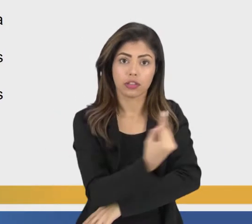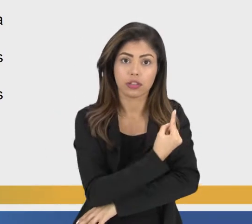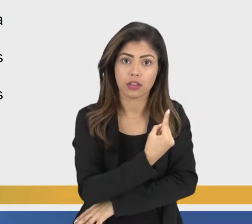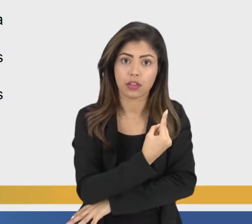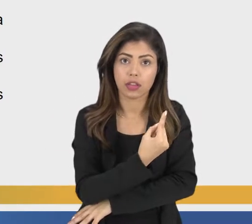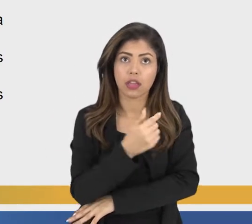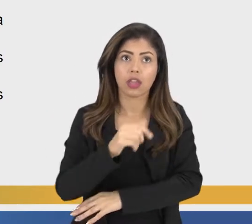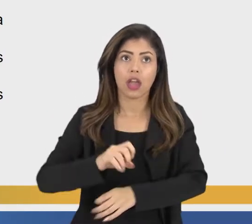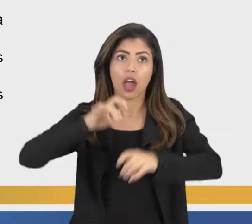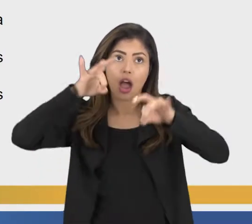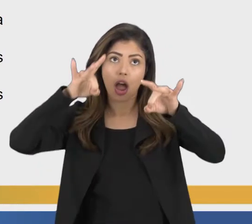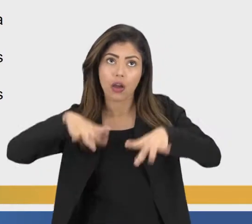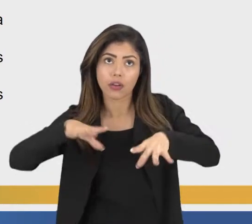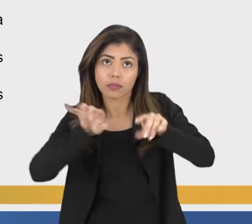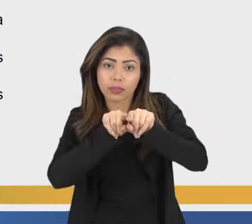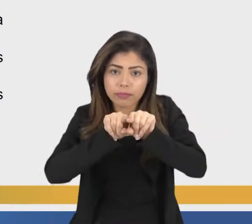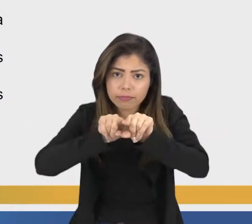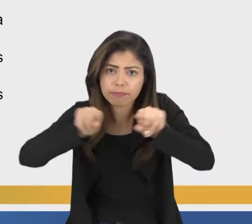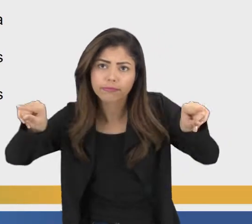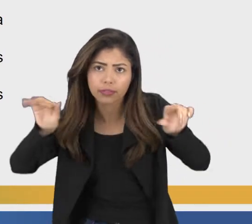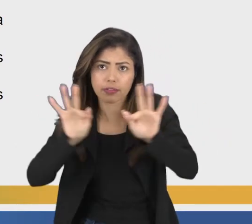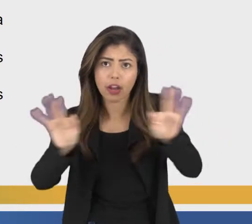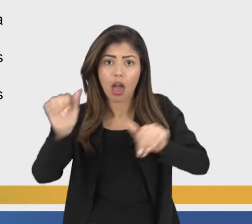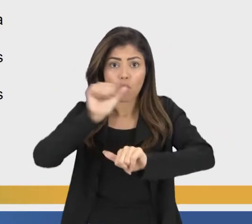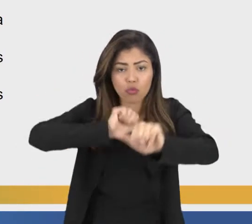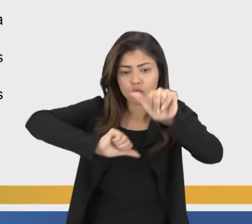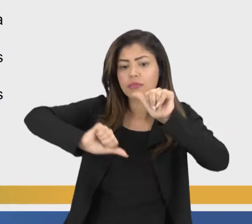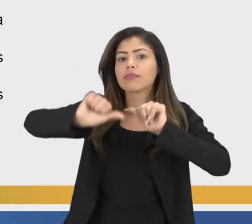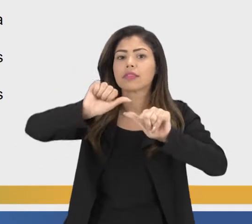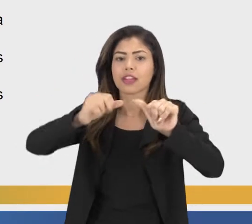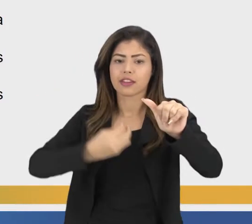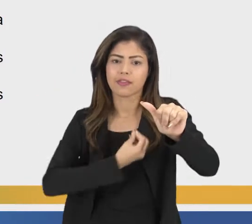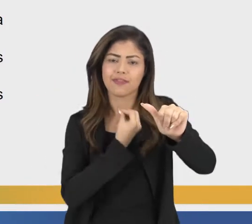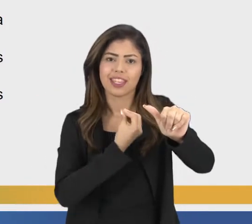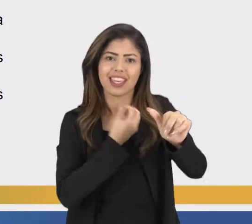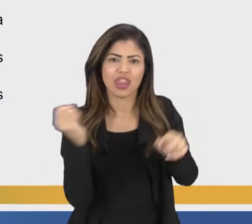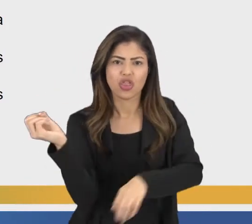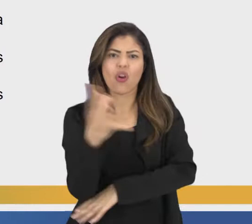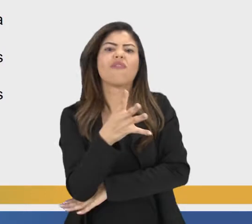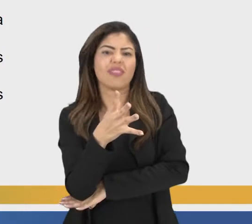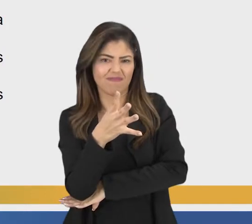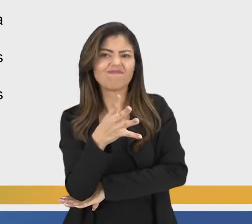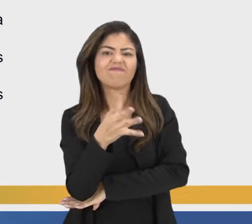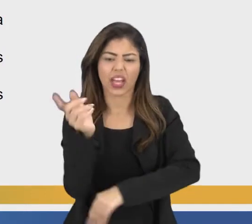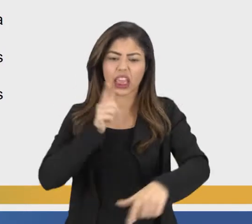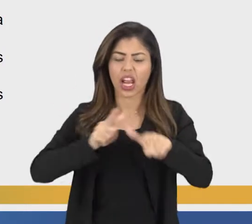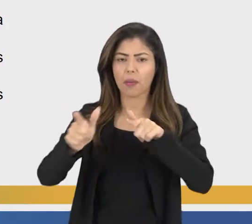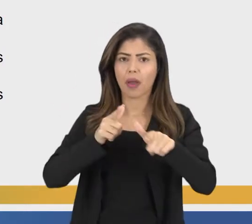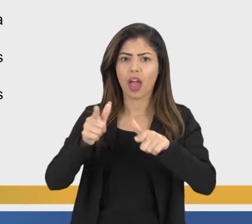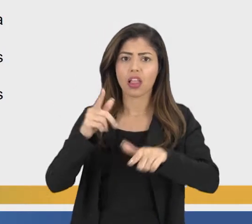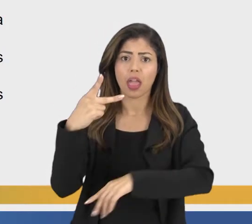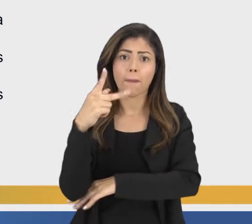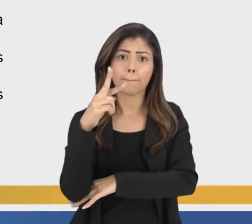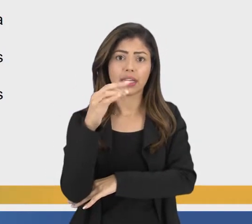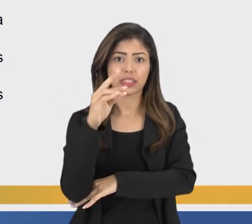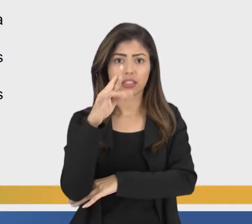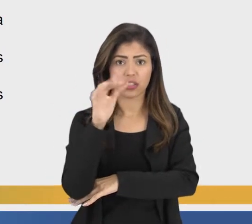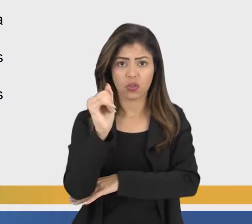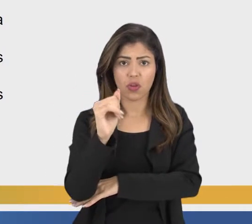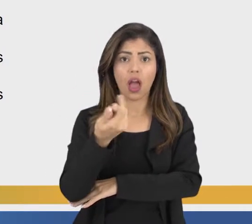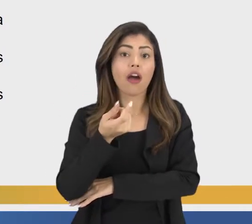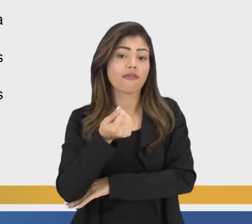na antepenúltima linha, mudanças drásticas nas condições de vida e trabalho em padrões e